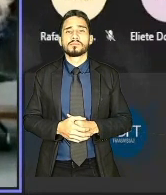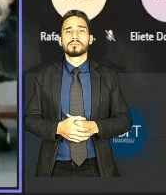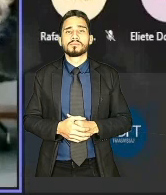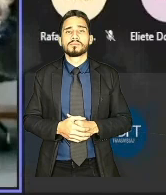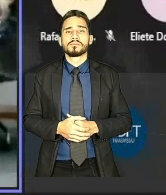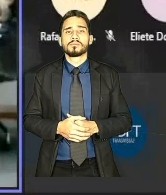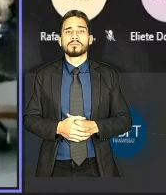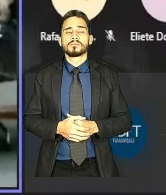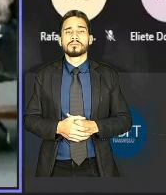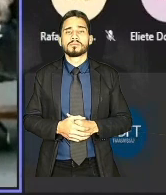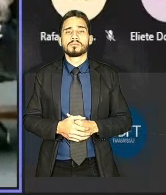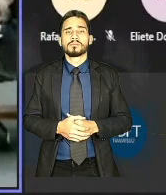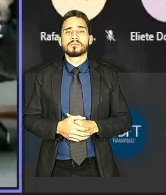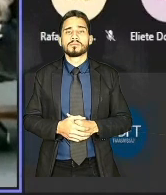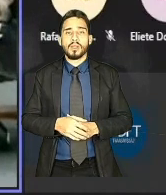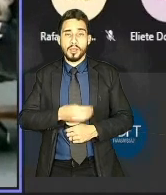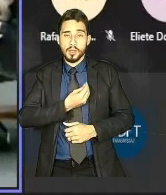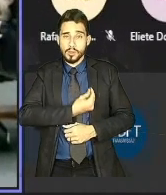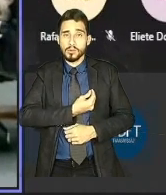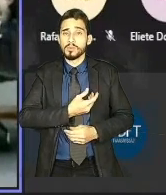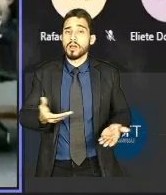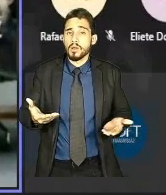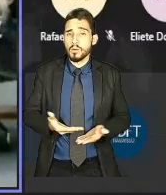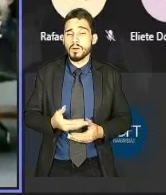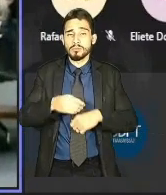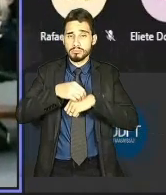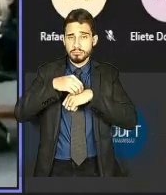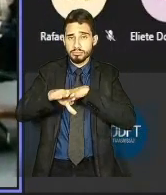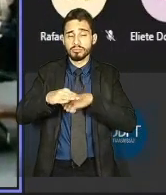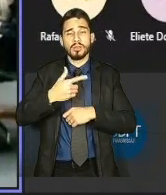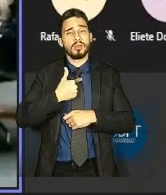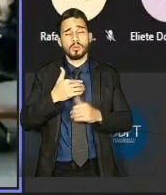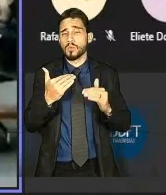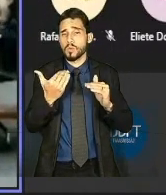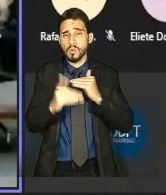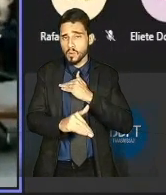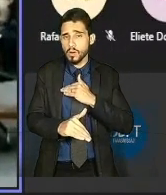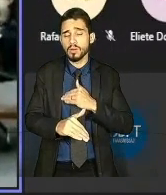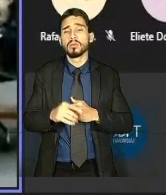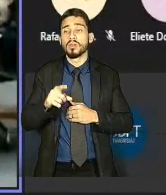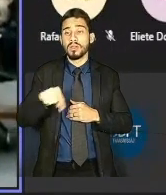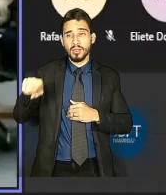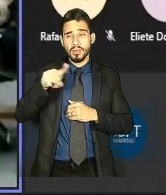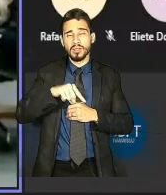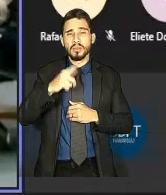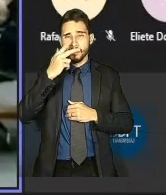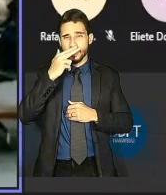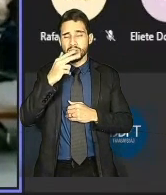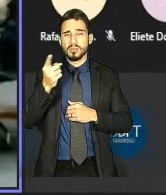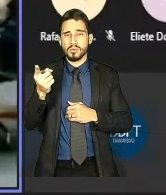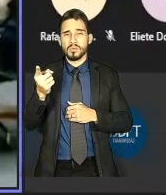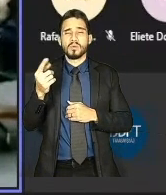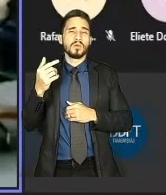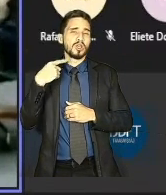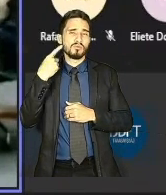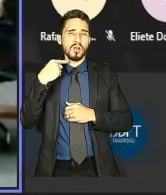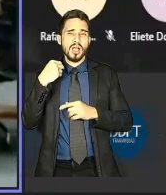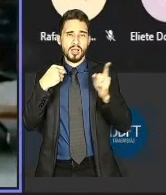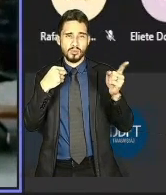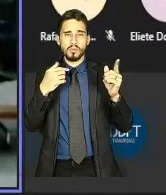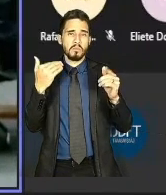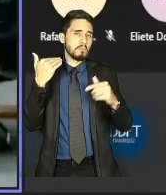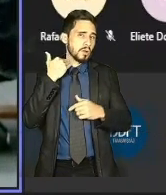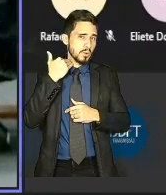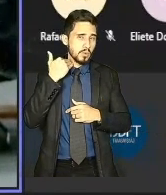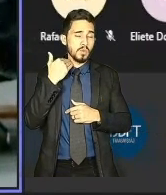vênia para aqui expressar minha indignação e o motivo do nosso recurso, ele conclui o seguinte: o banco